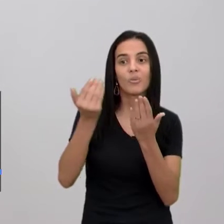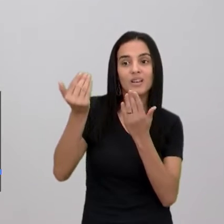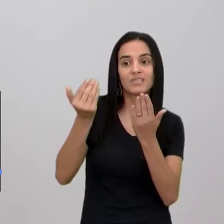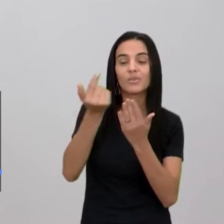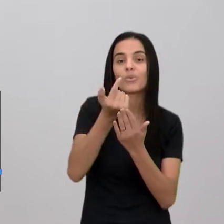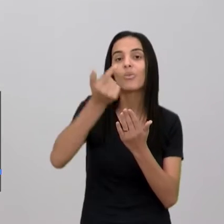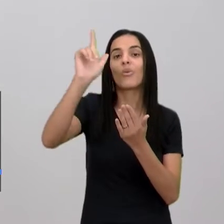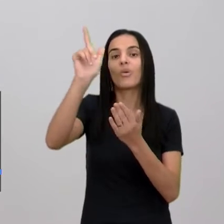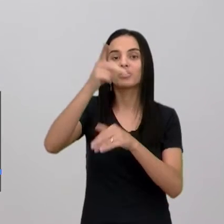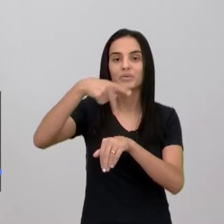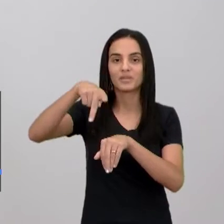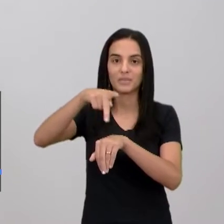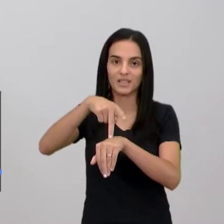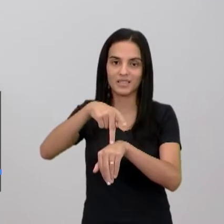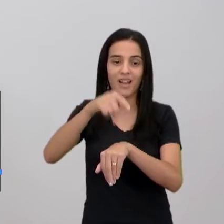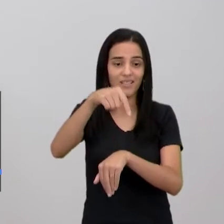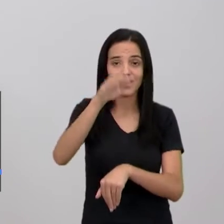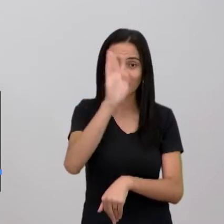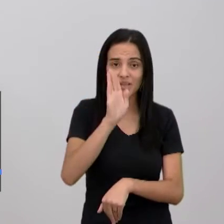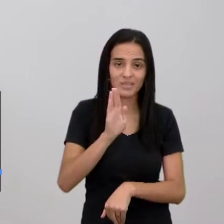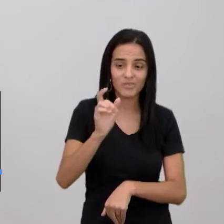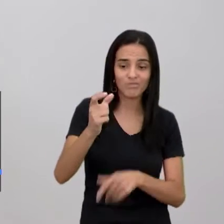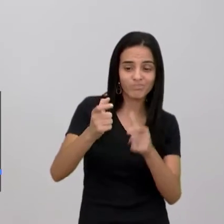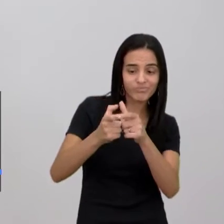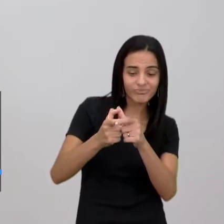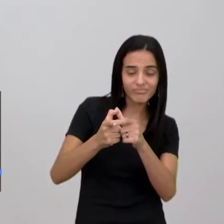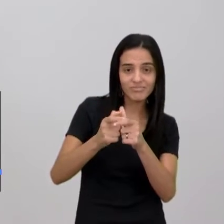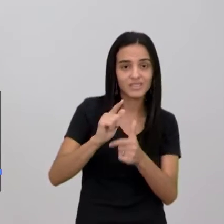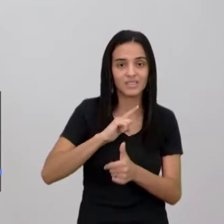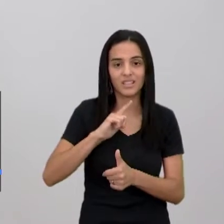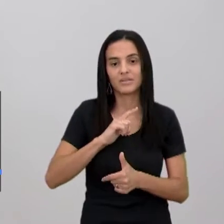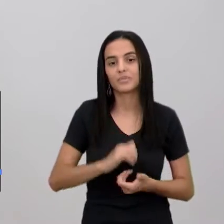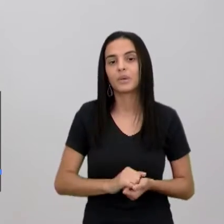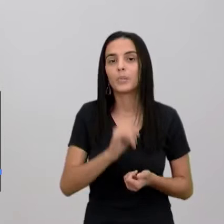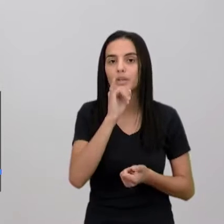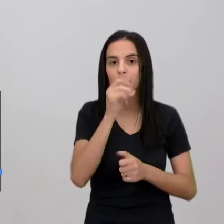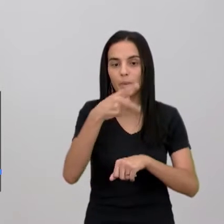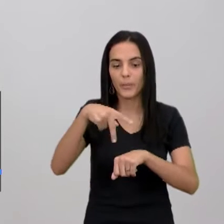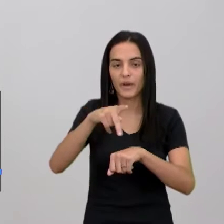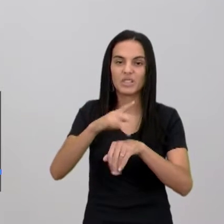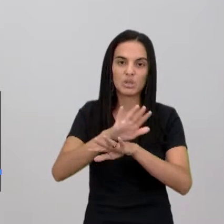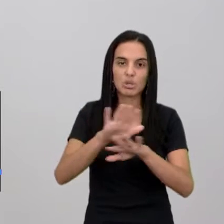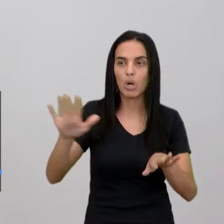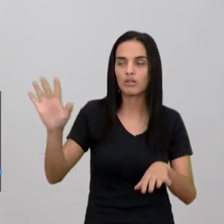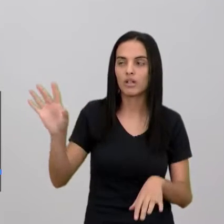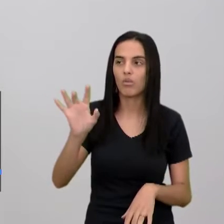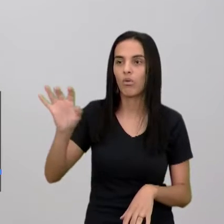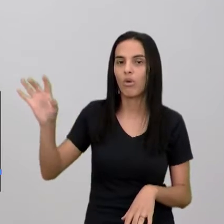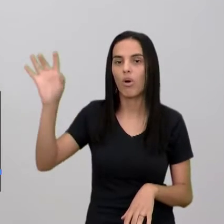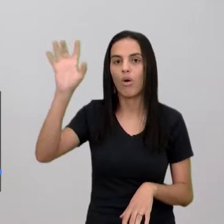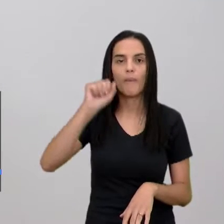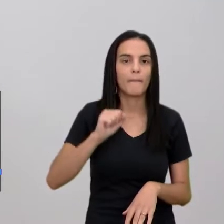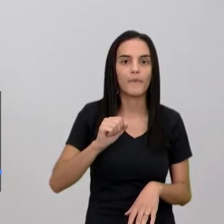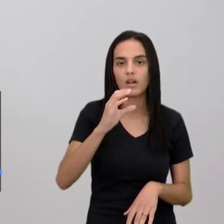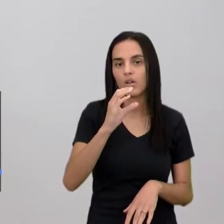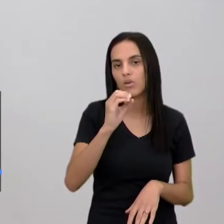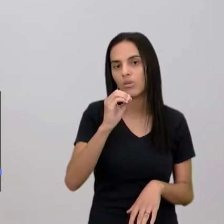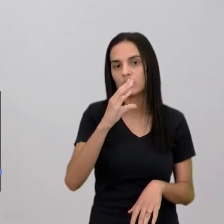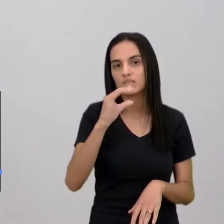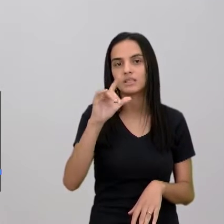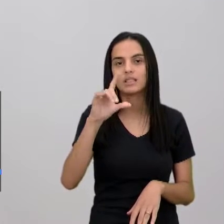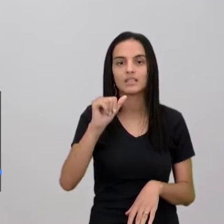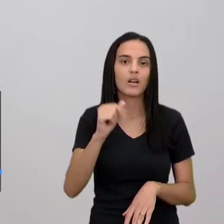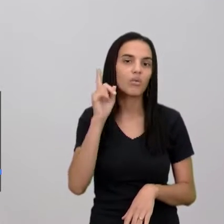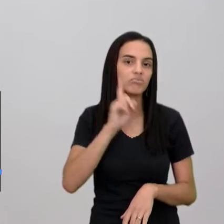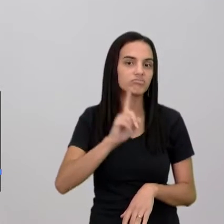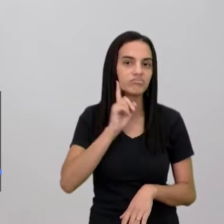outros países. Não só aqui a comparação com países da Europa Central, da Europa Ocidental ou com os Estados